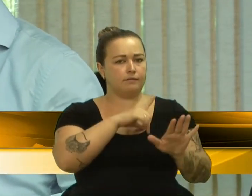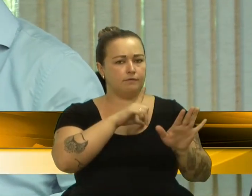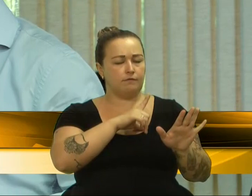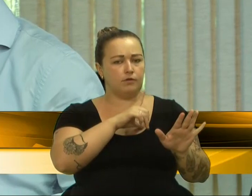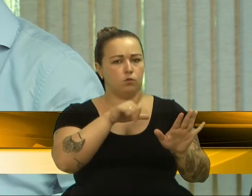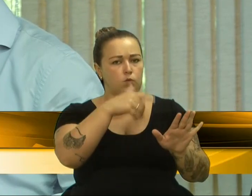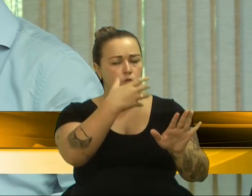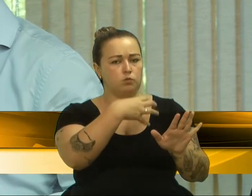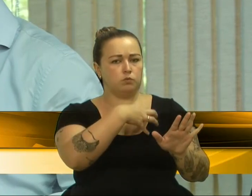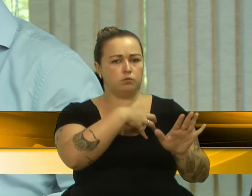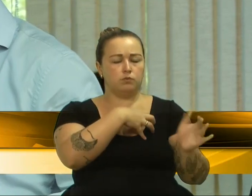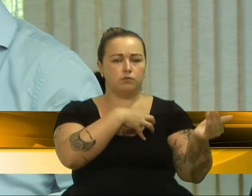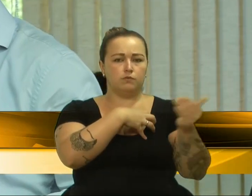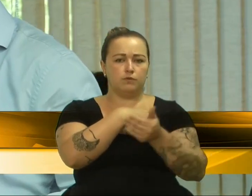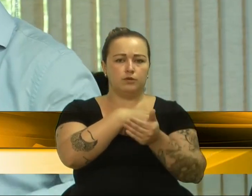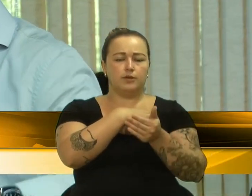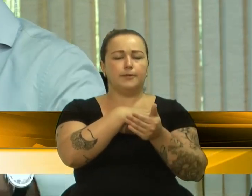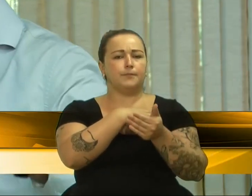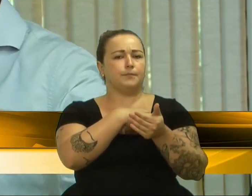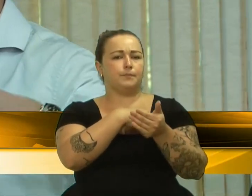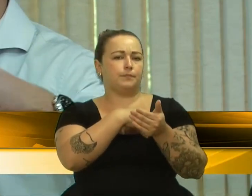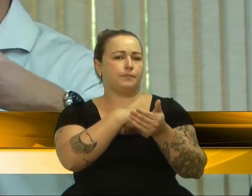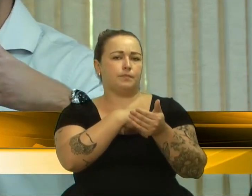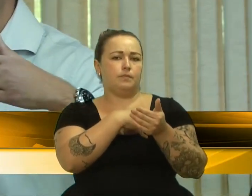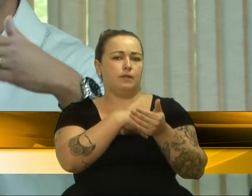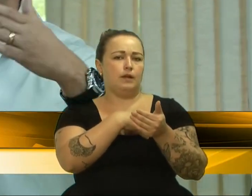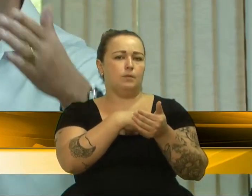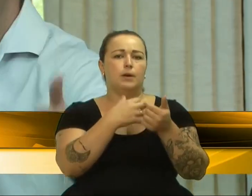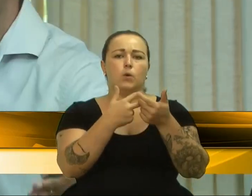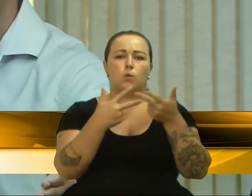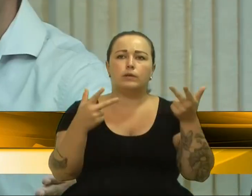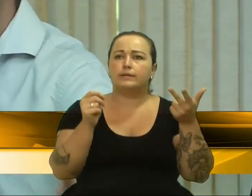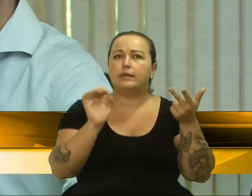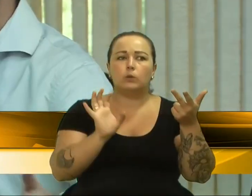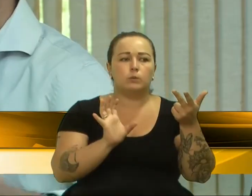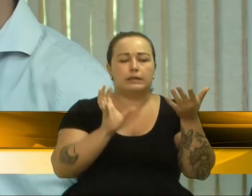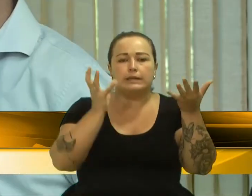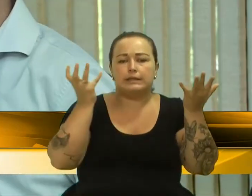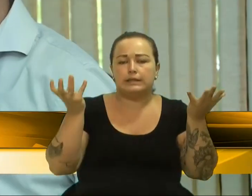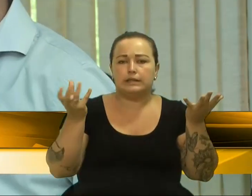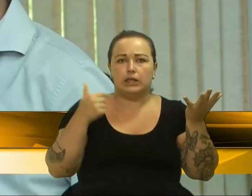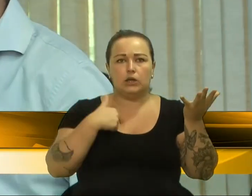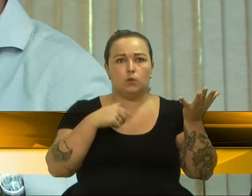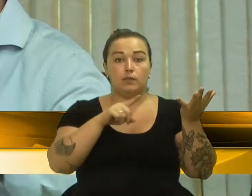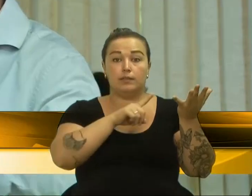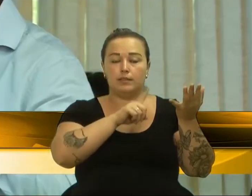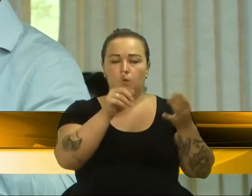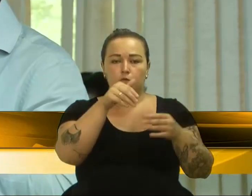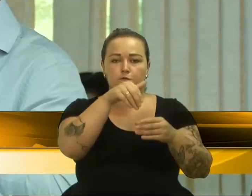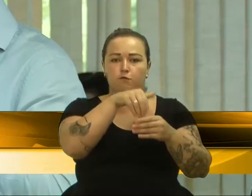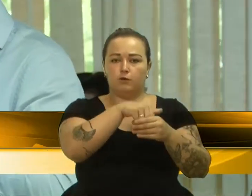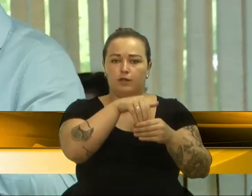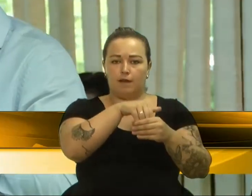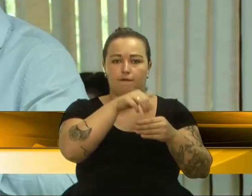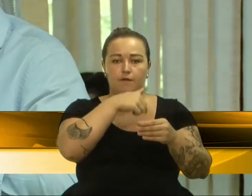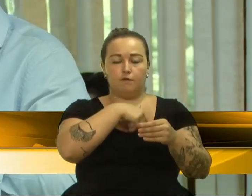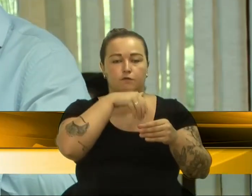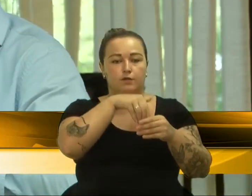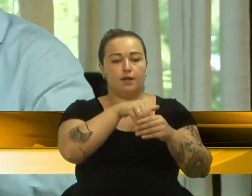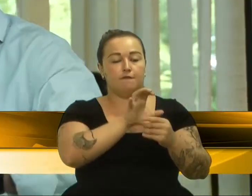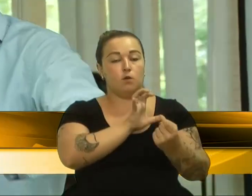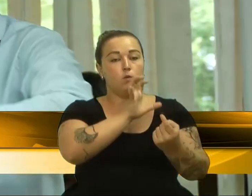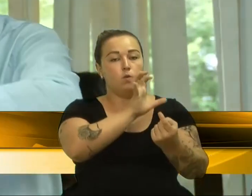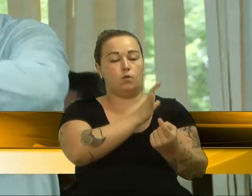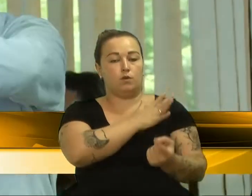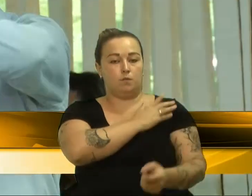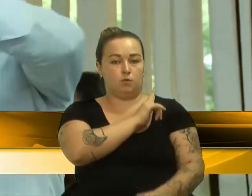forma uma situação onde eu votava não favorável ao meu governo, era uma opinião pessoal, era